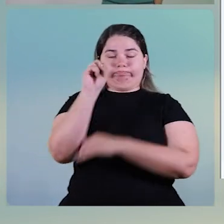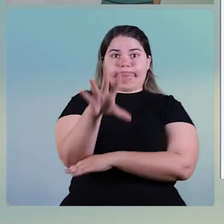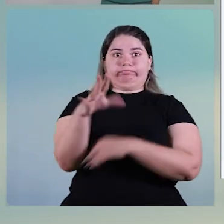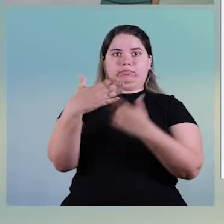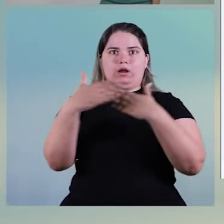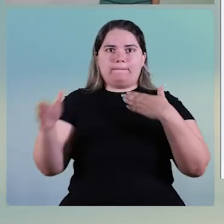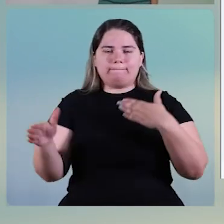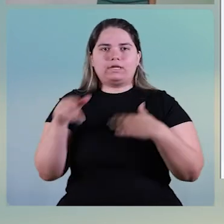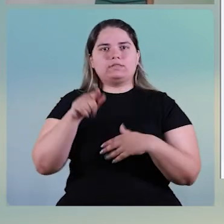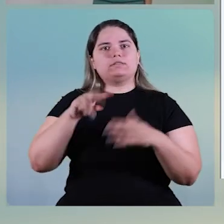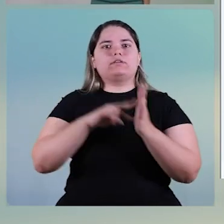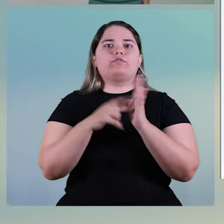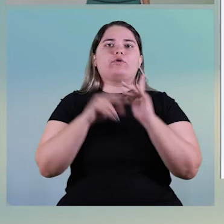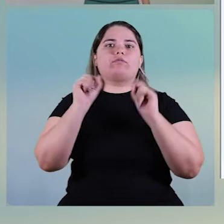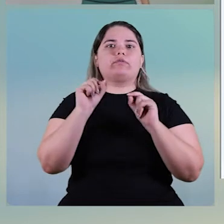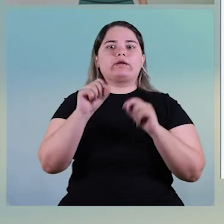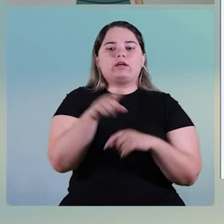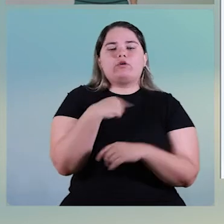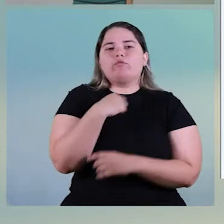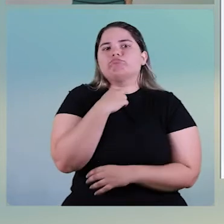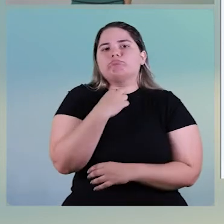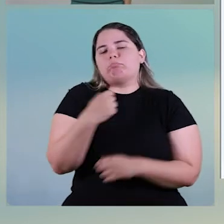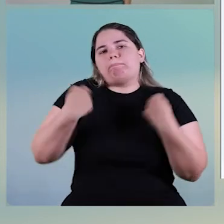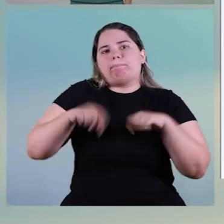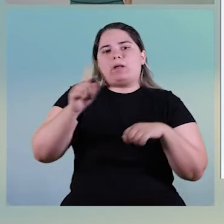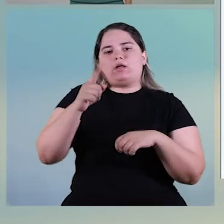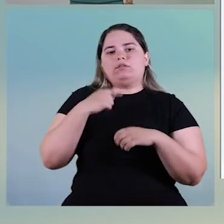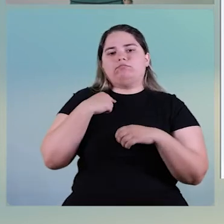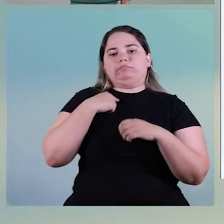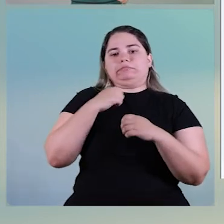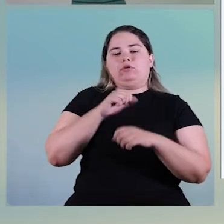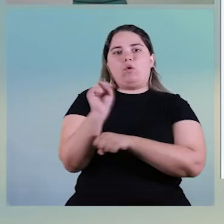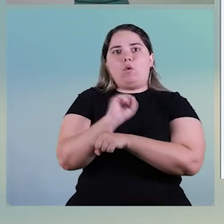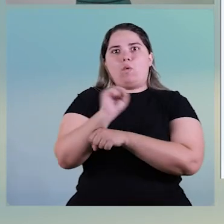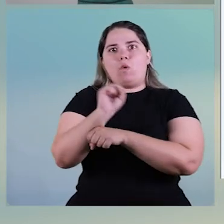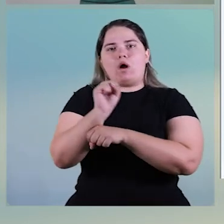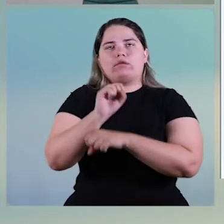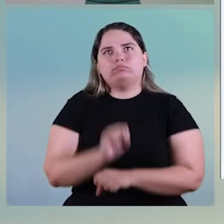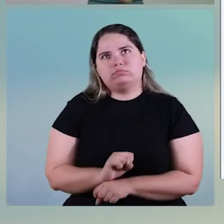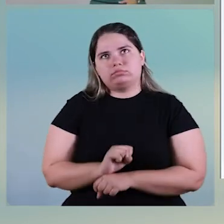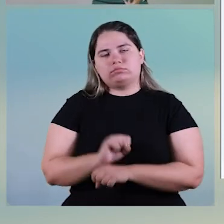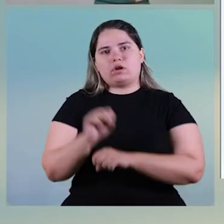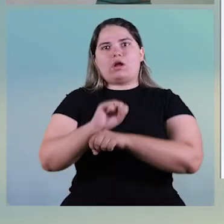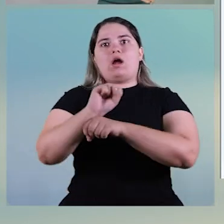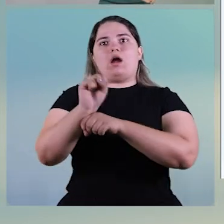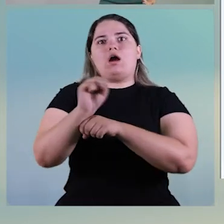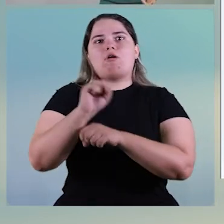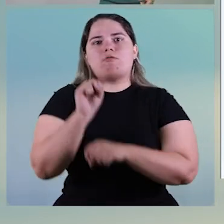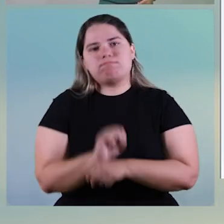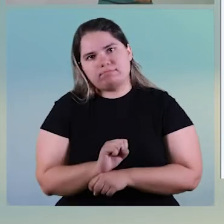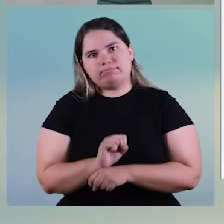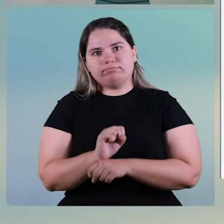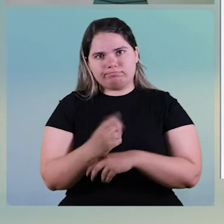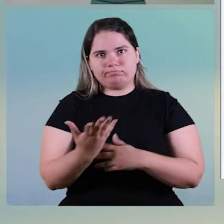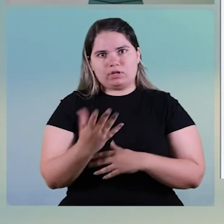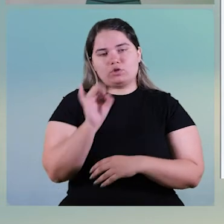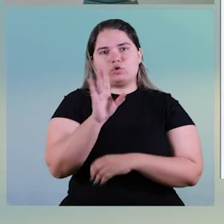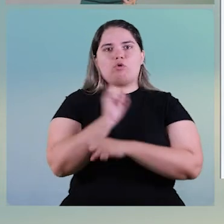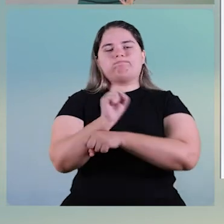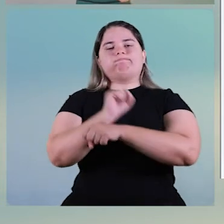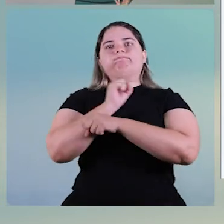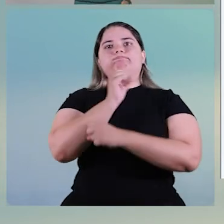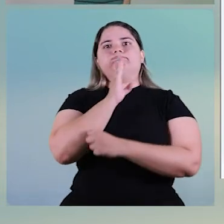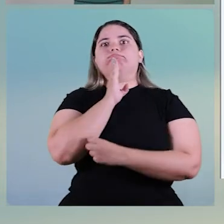em nenhum momento. Considerando essas condições, aproximadamente quanto tempo depois da largada, né, depois da abertura